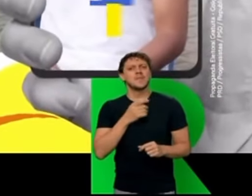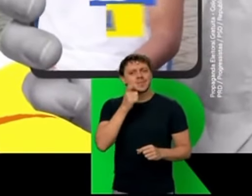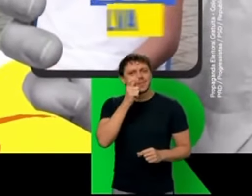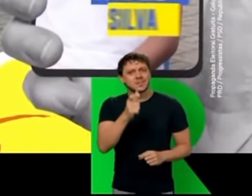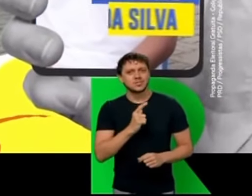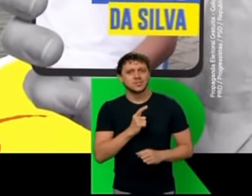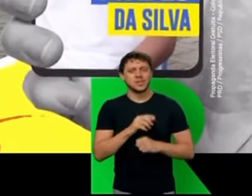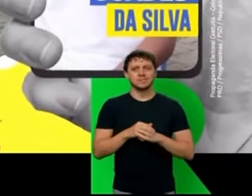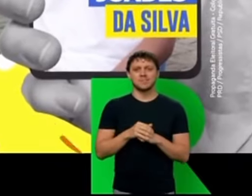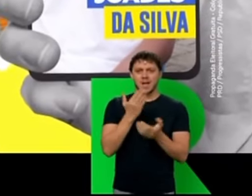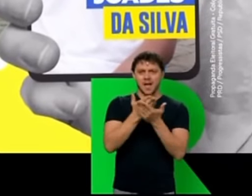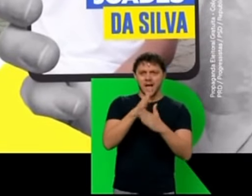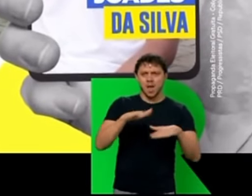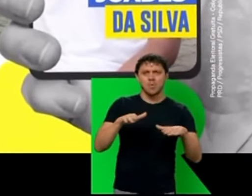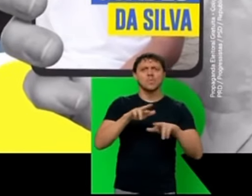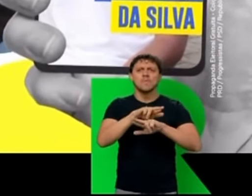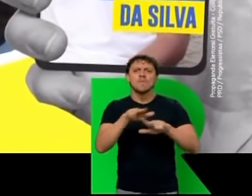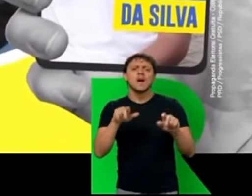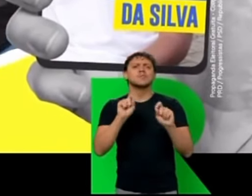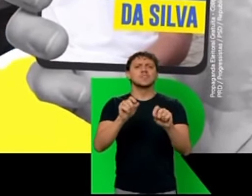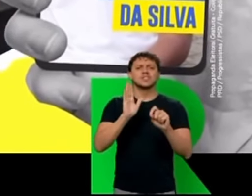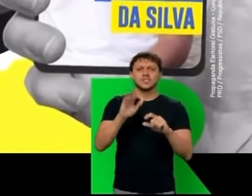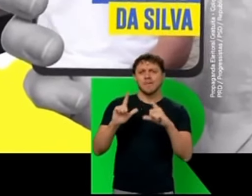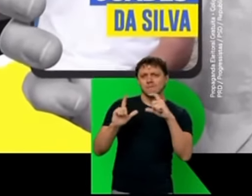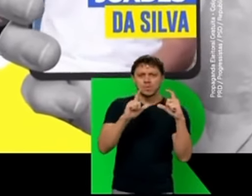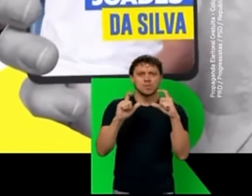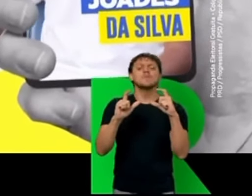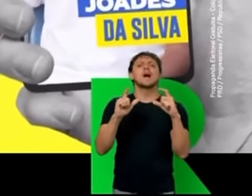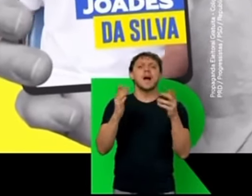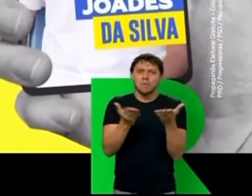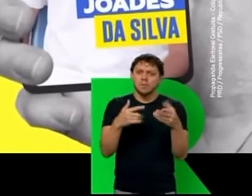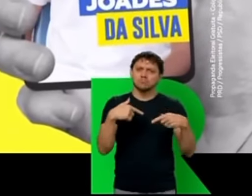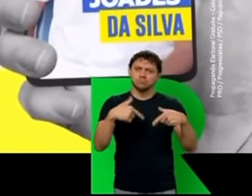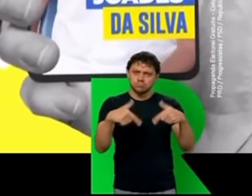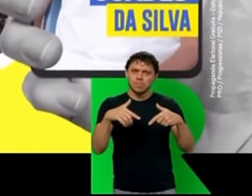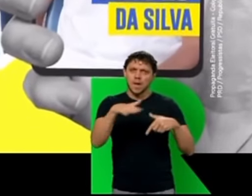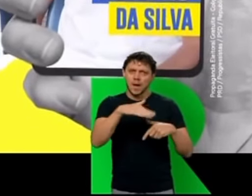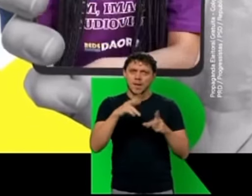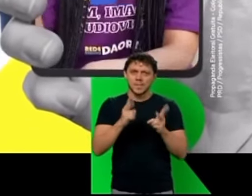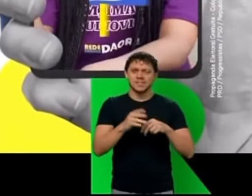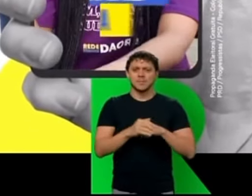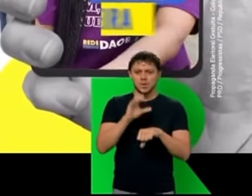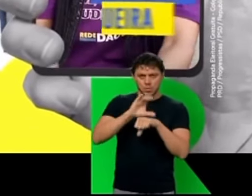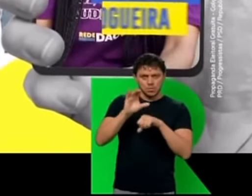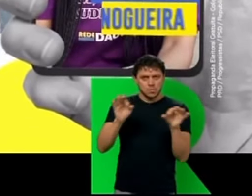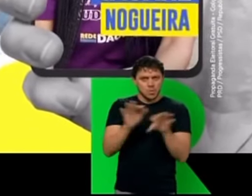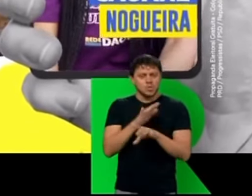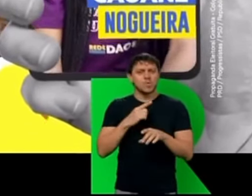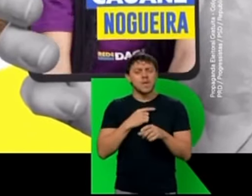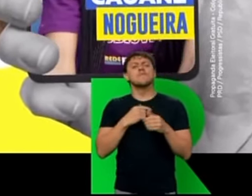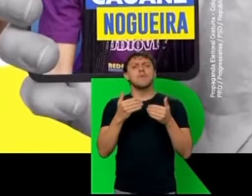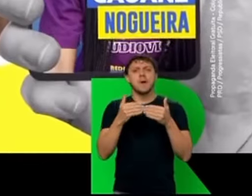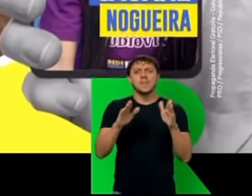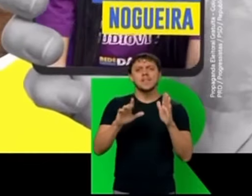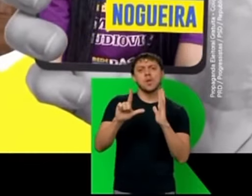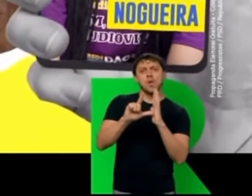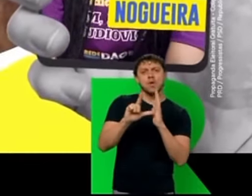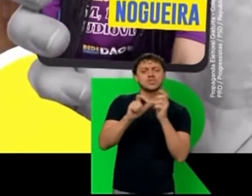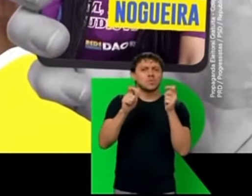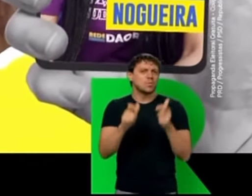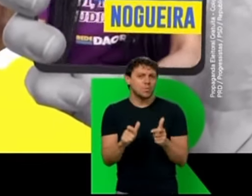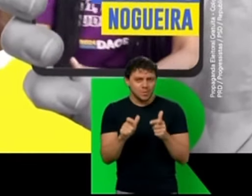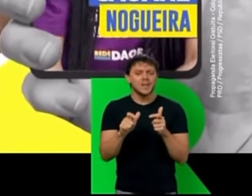né? Tem muitos alunos aqui que já fizeram fotografia aqui, que já estão trabalhando no ramo. Depois do curso daí eu vou abrir uma loja no